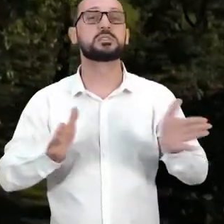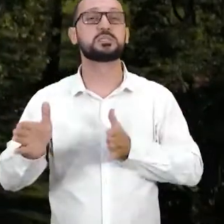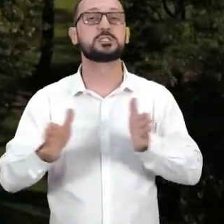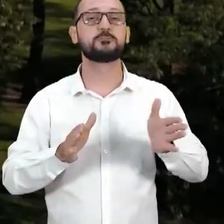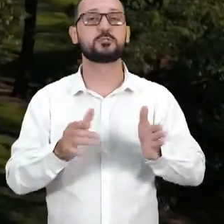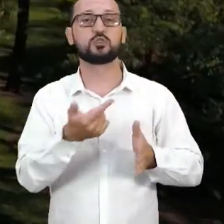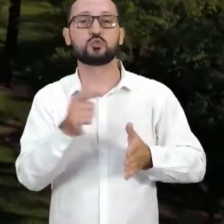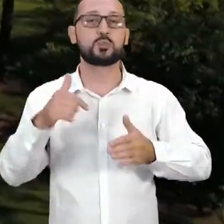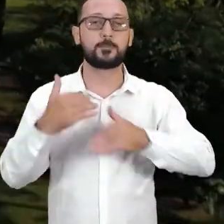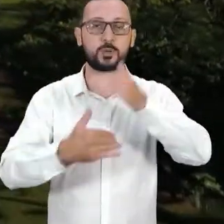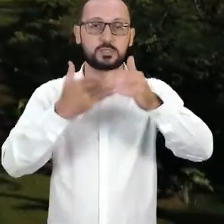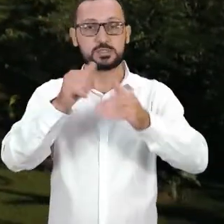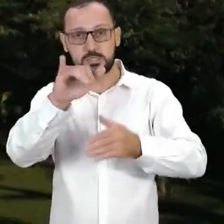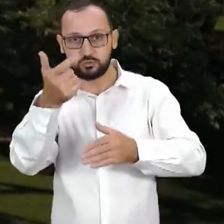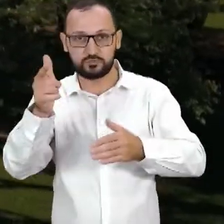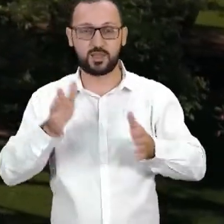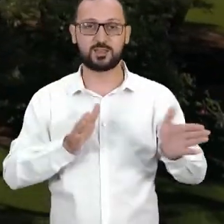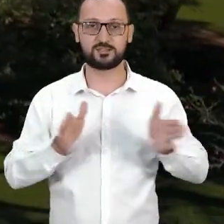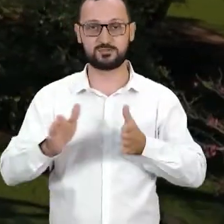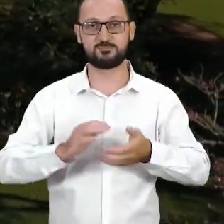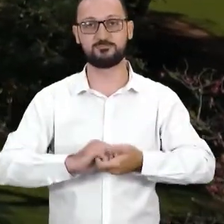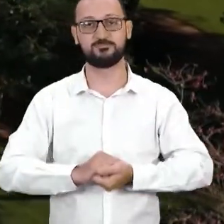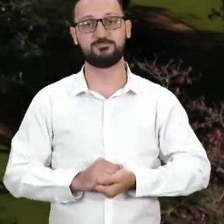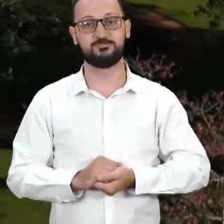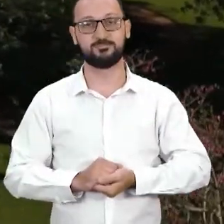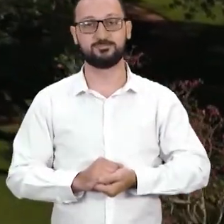mostrando que não tem progresso sem acesso.